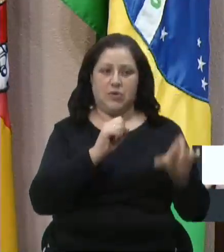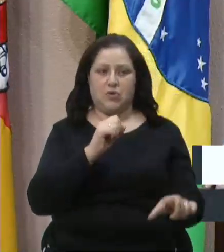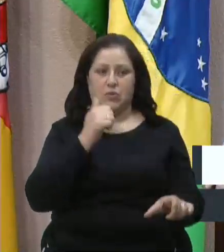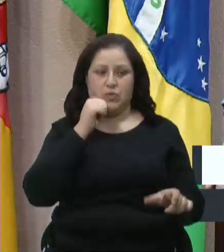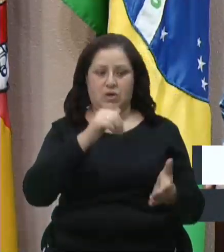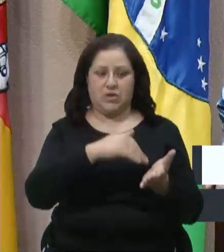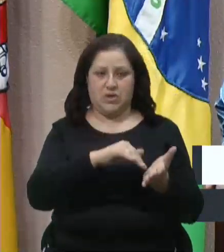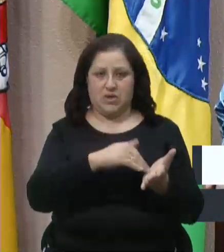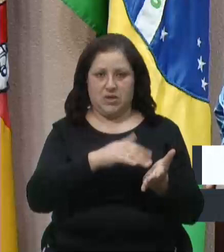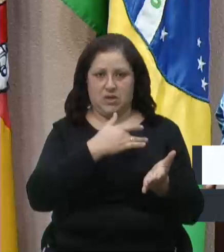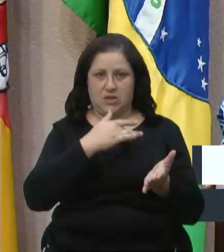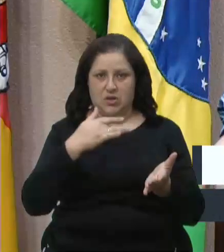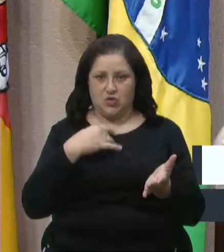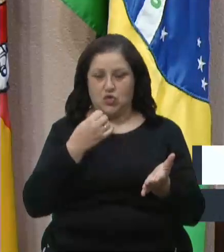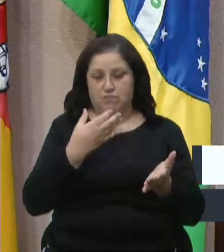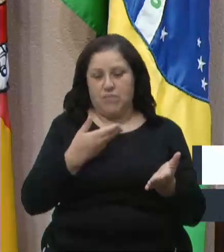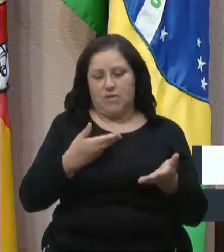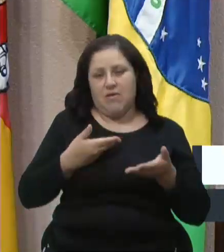pelas